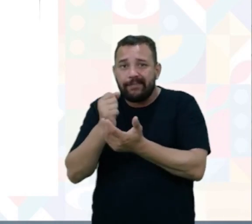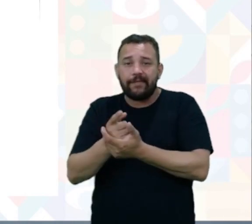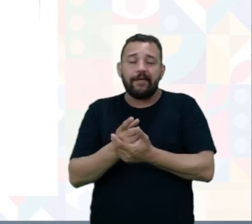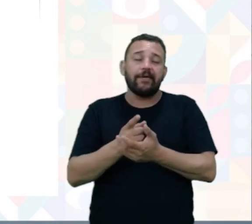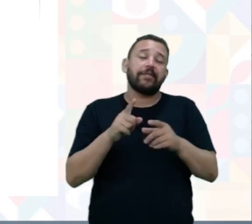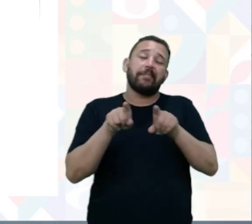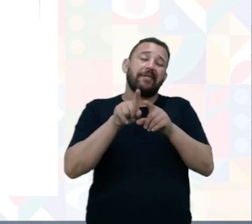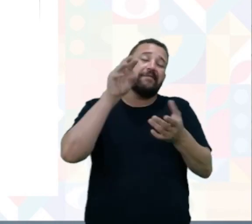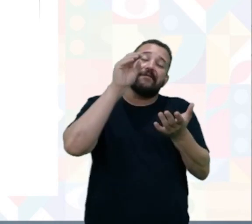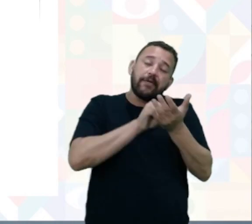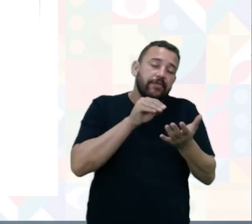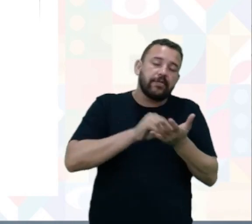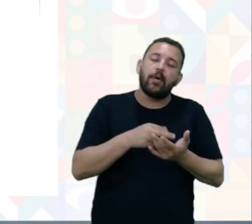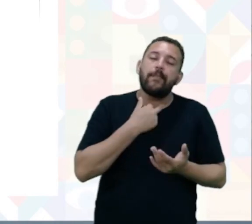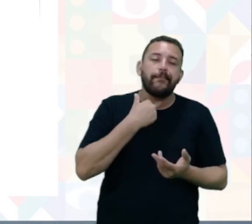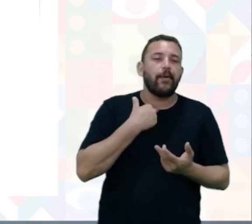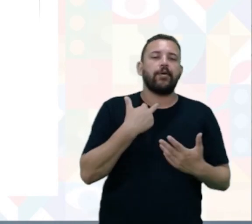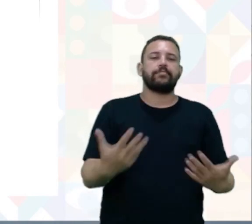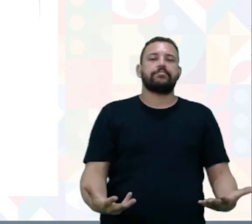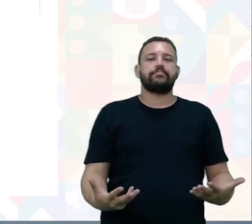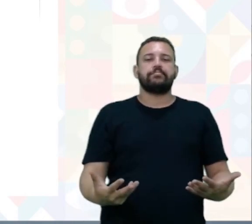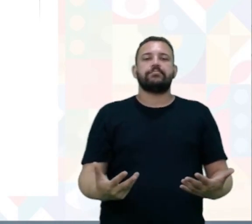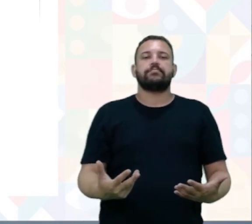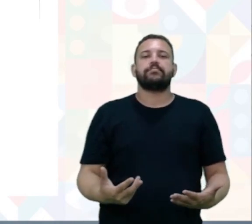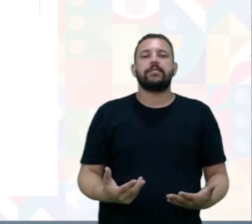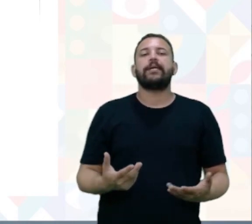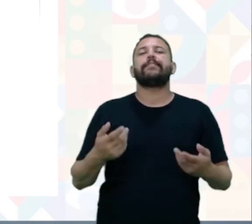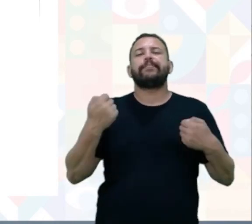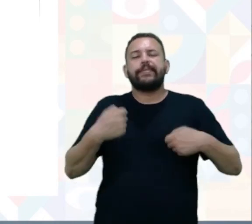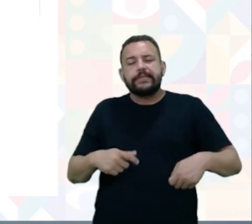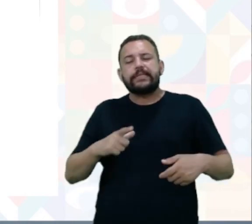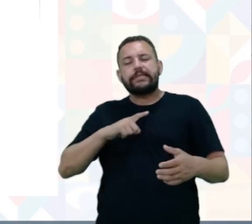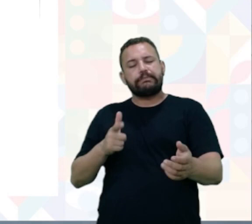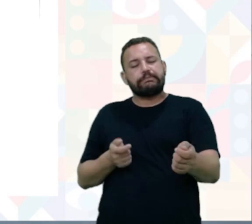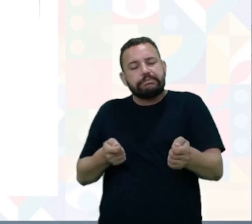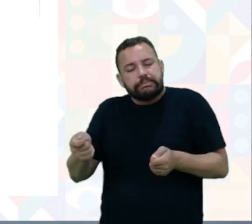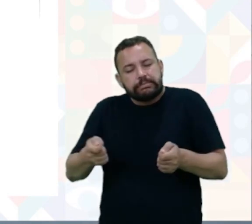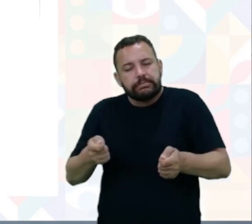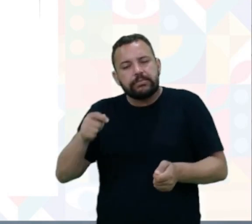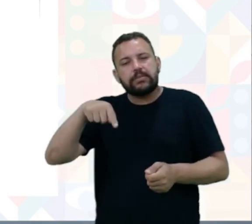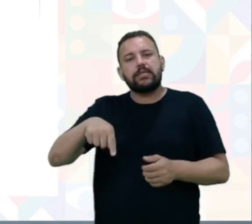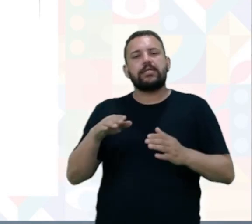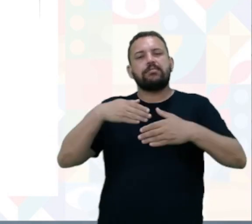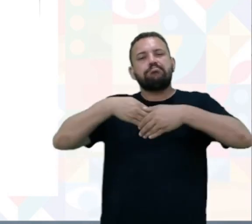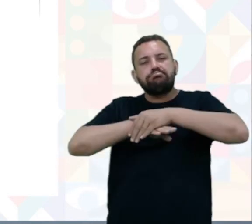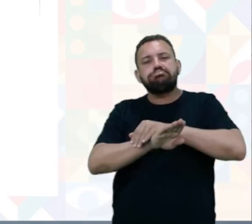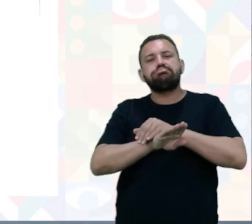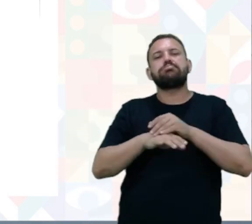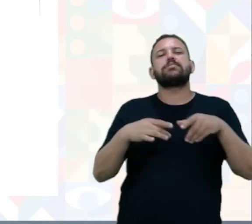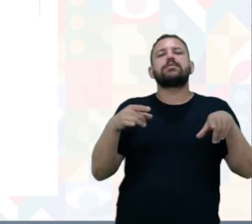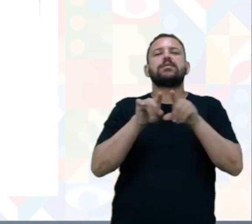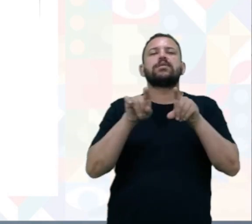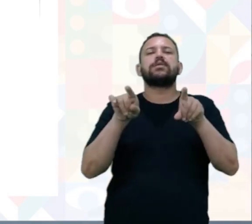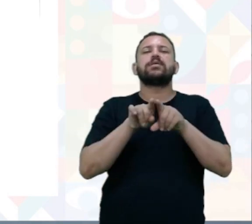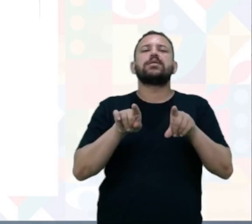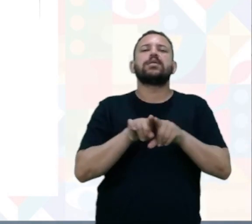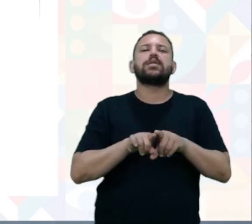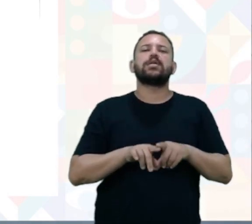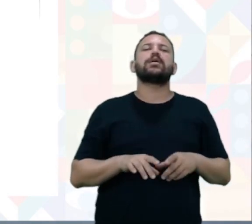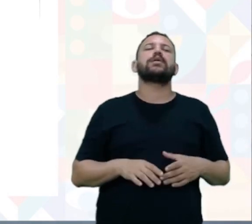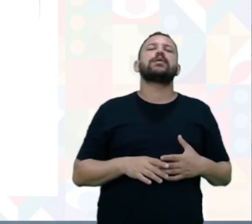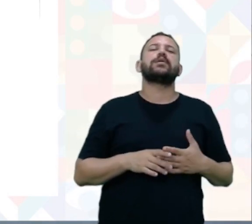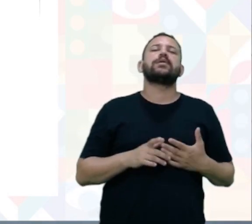falte, que tenha esse controle desse estoque, né? Com relação também para que